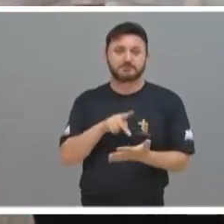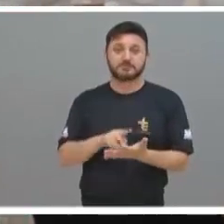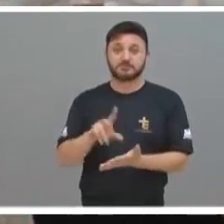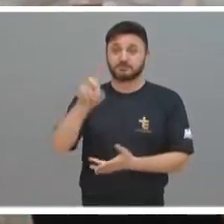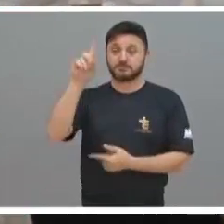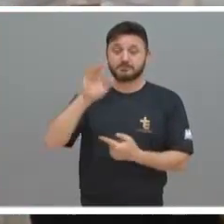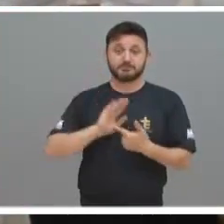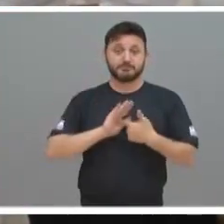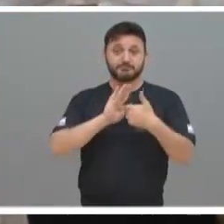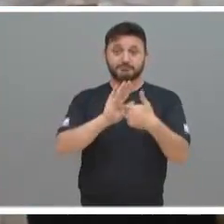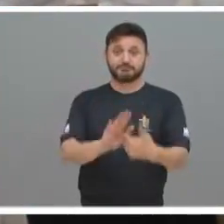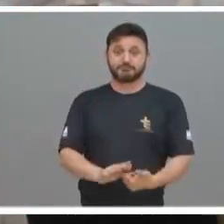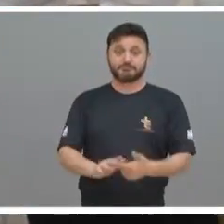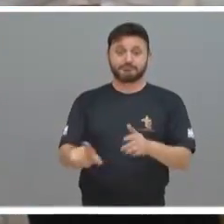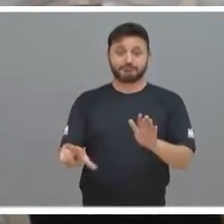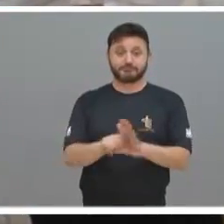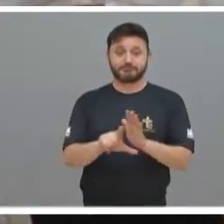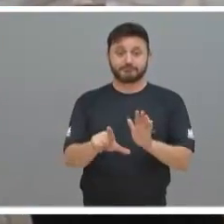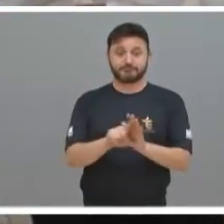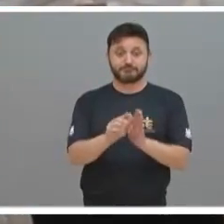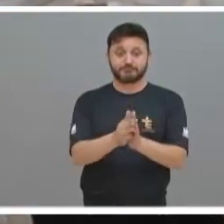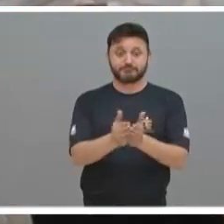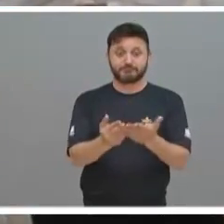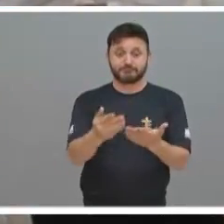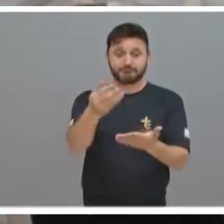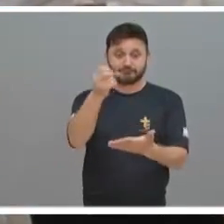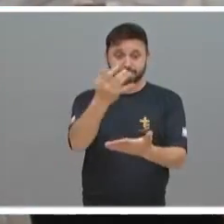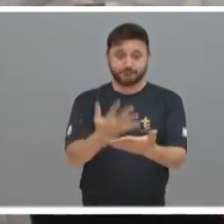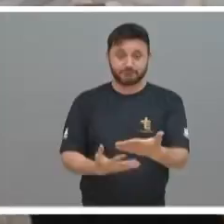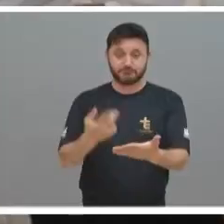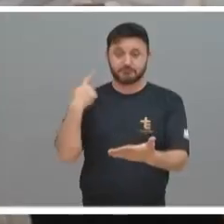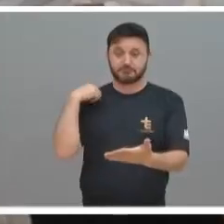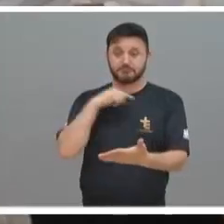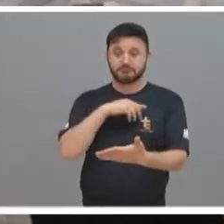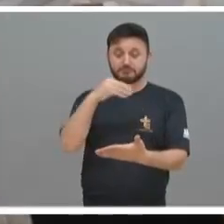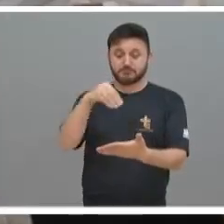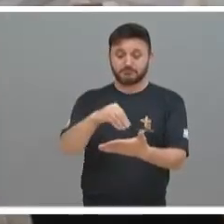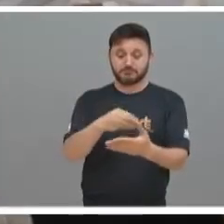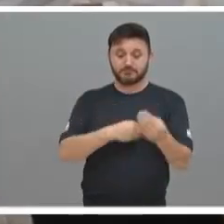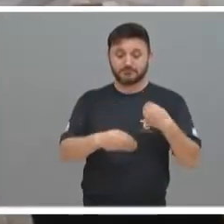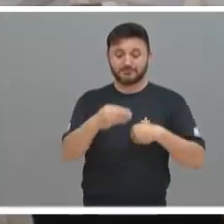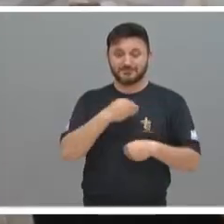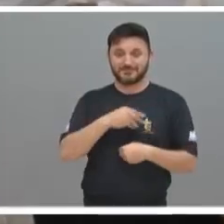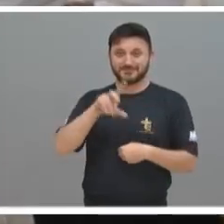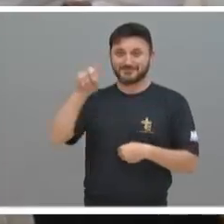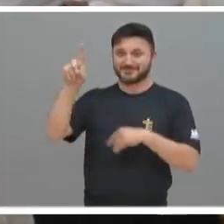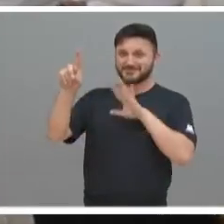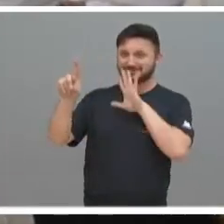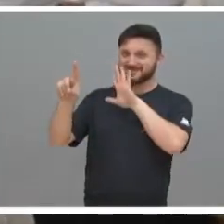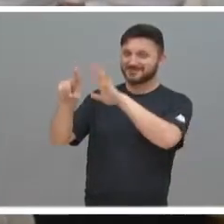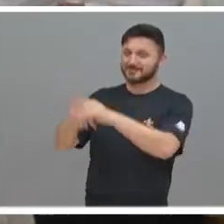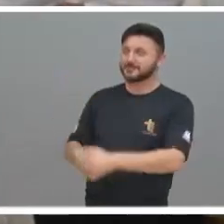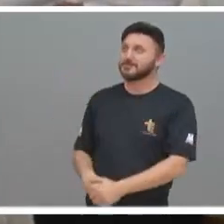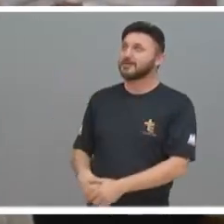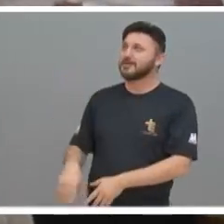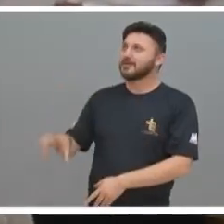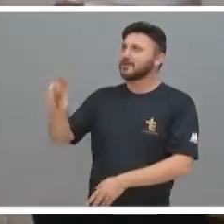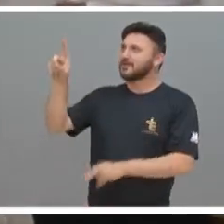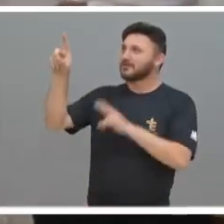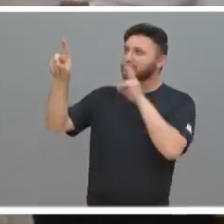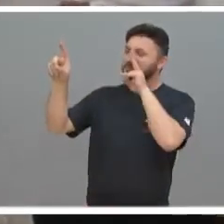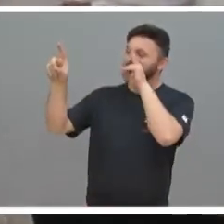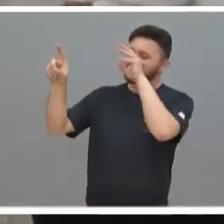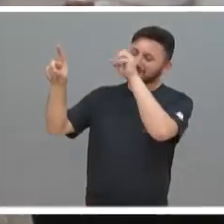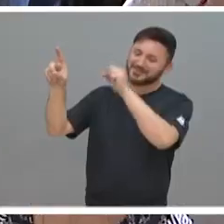Deus nas Sagradas Escrituras, confessemos os nossos pecados. Confesso a